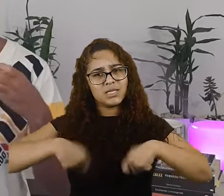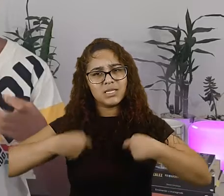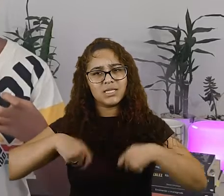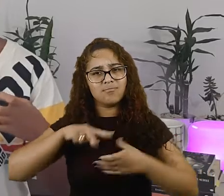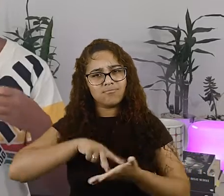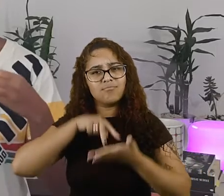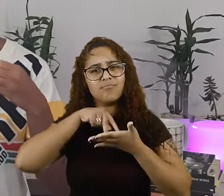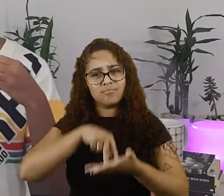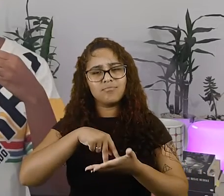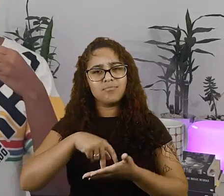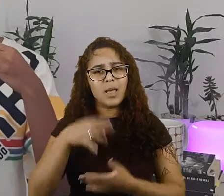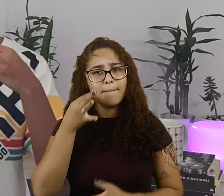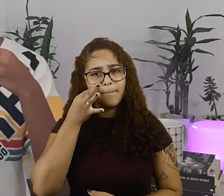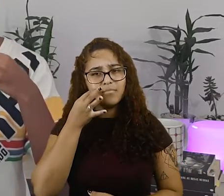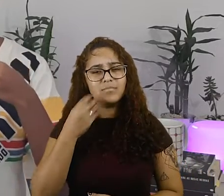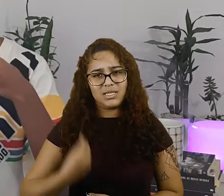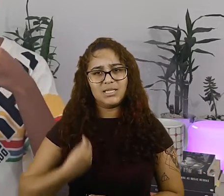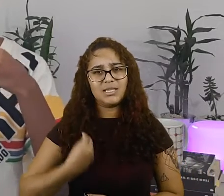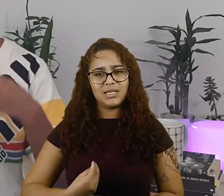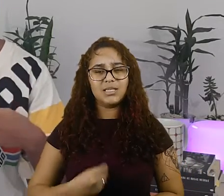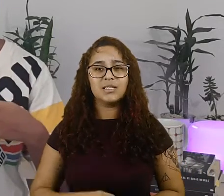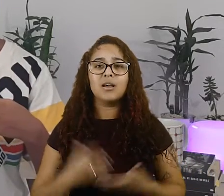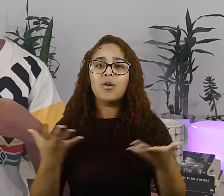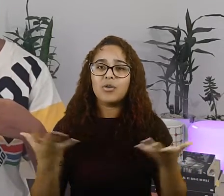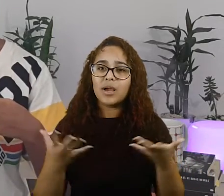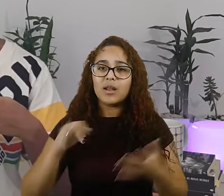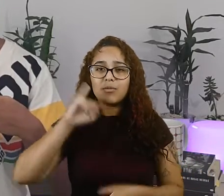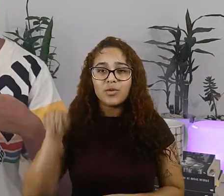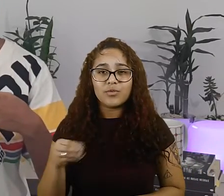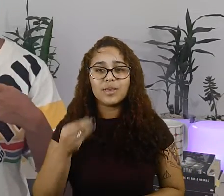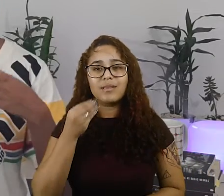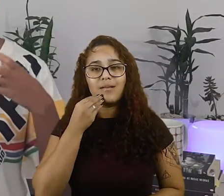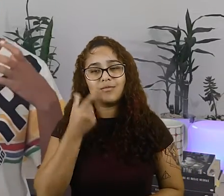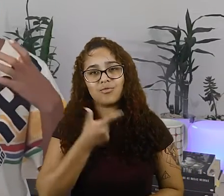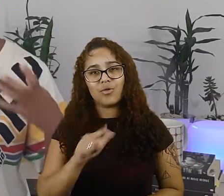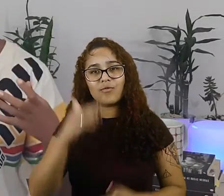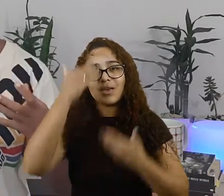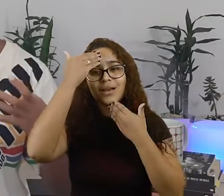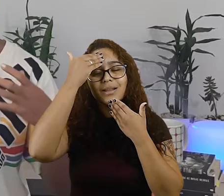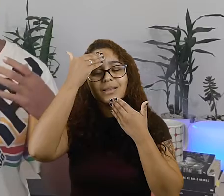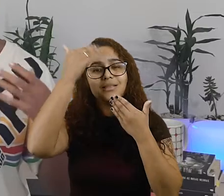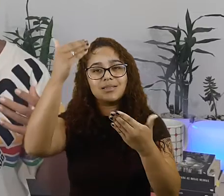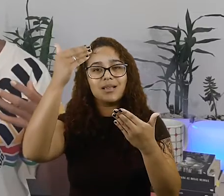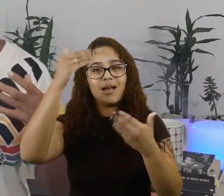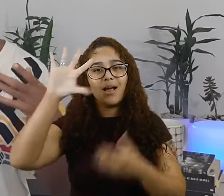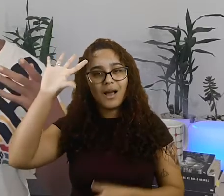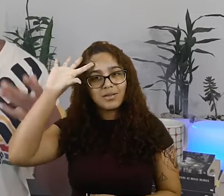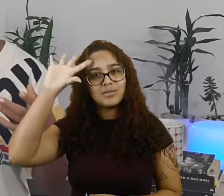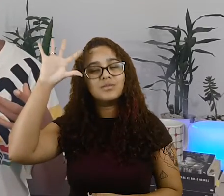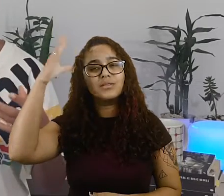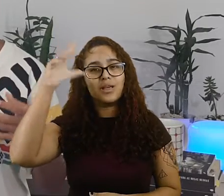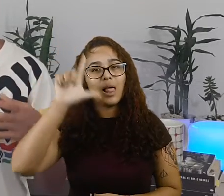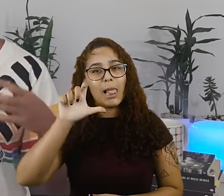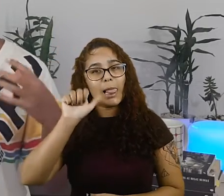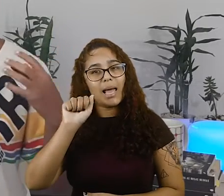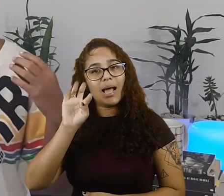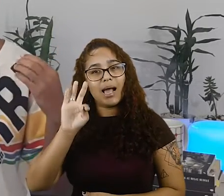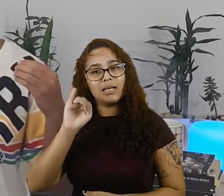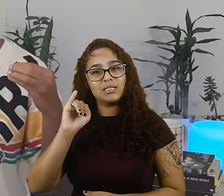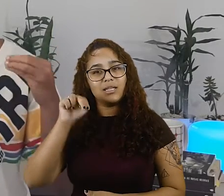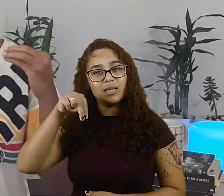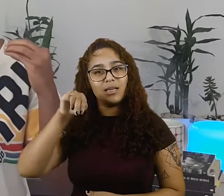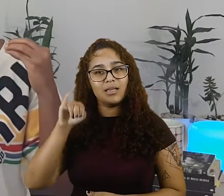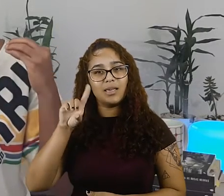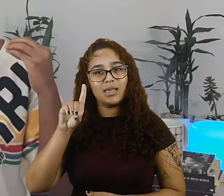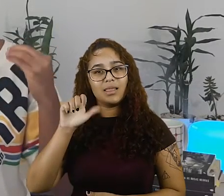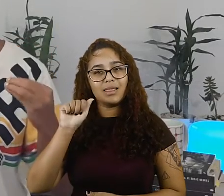mais necessário que a gente se mantenha presente. Então, queria aproveitar mais uma vez para agradecer ao